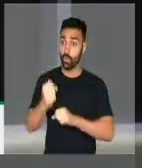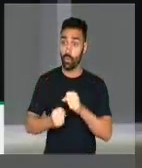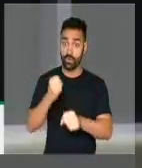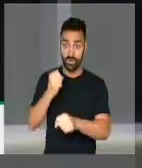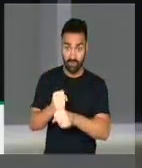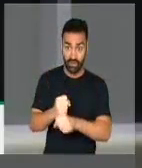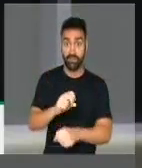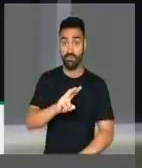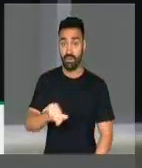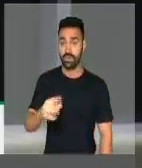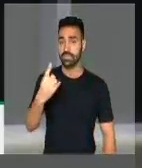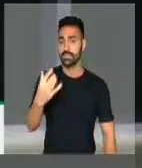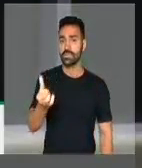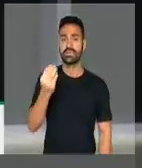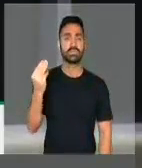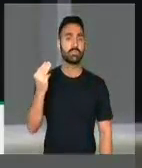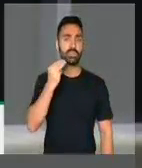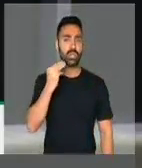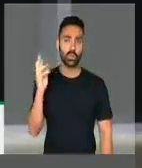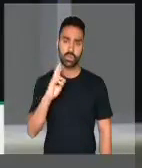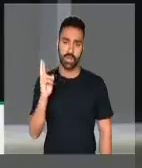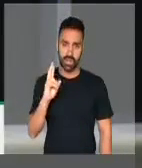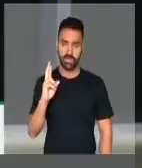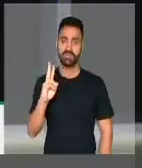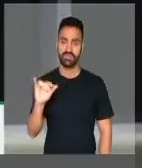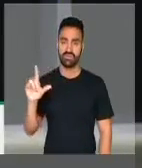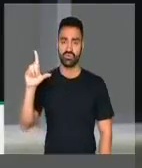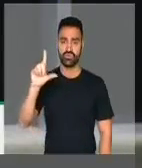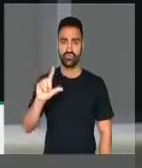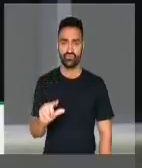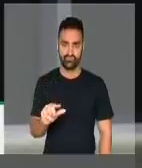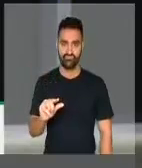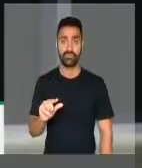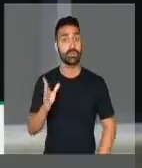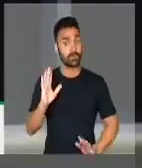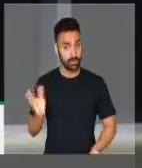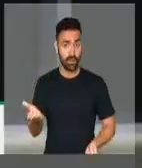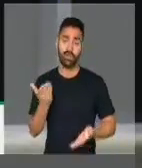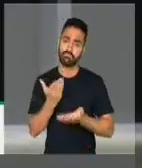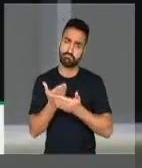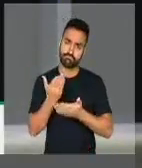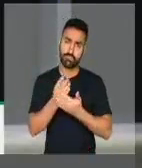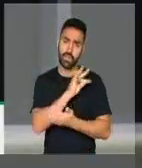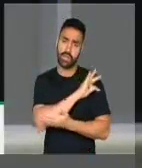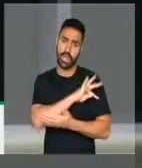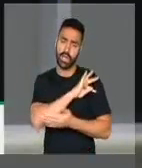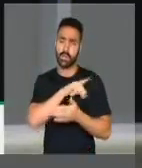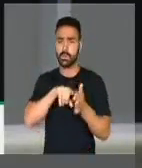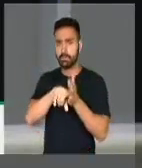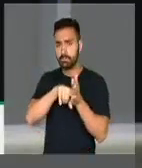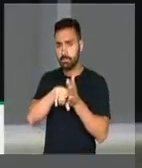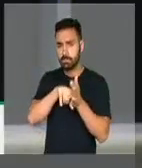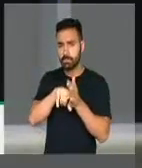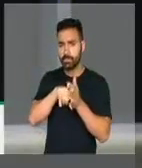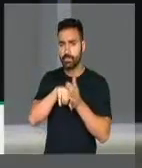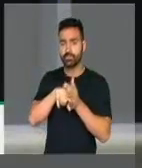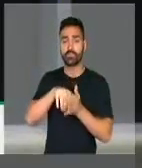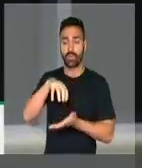mais de 16 bilhões de reais, a partir de estudos técnicos da